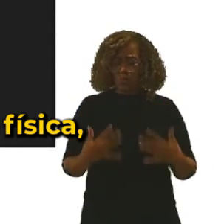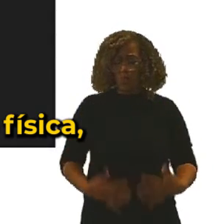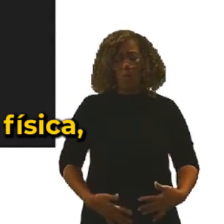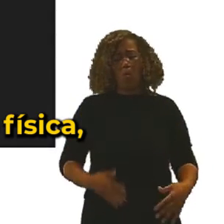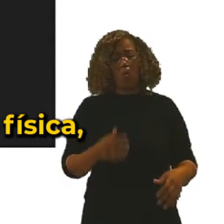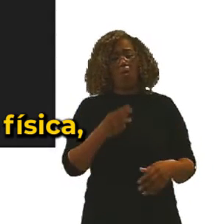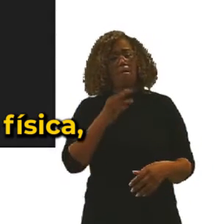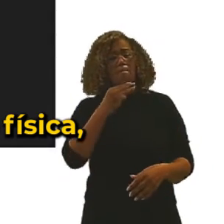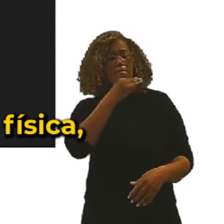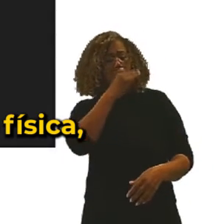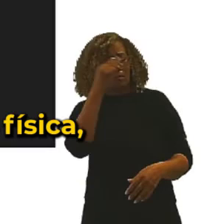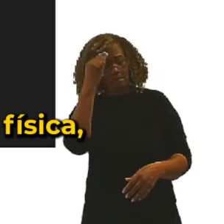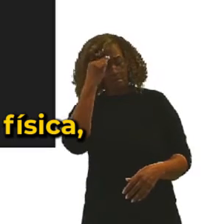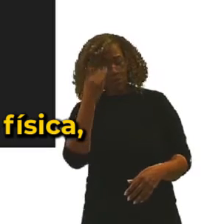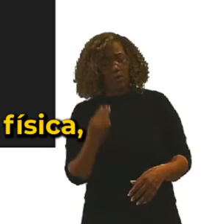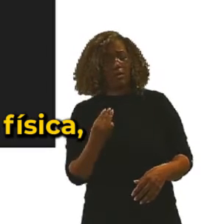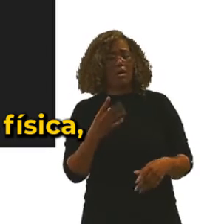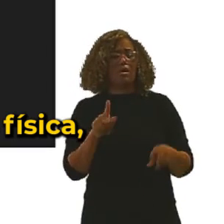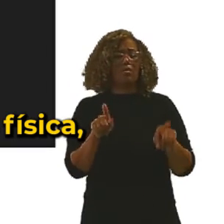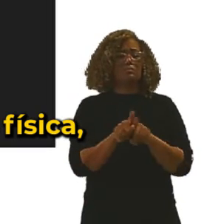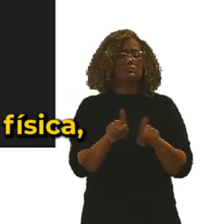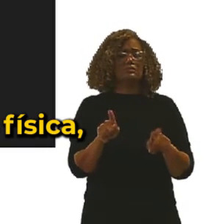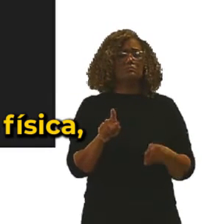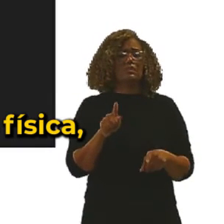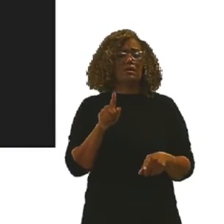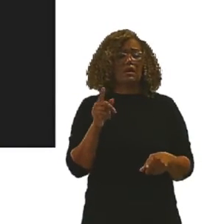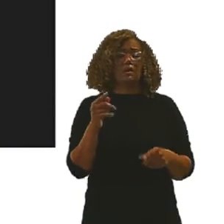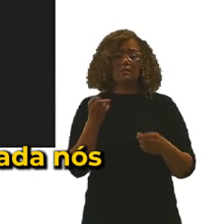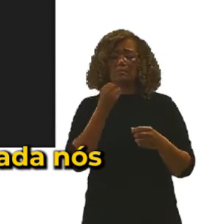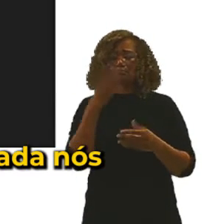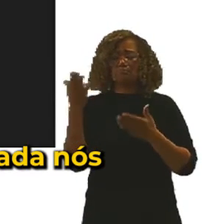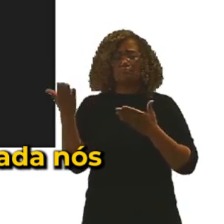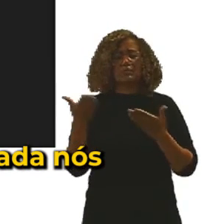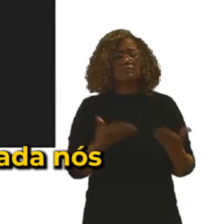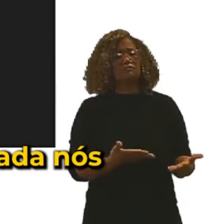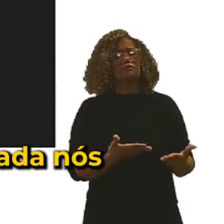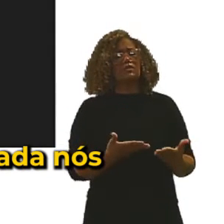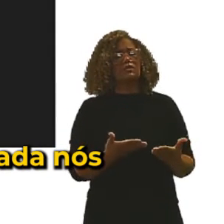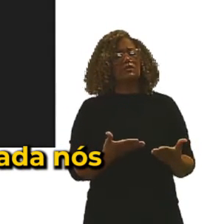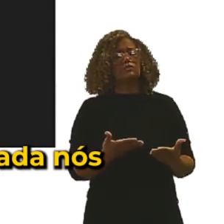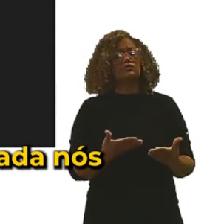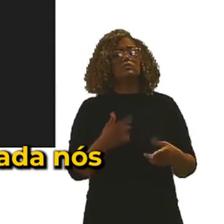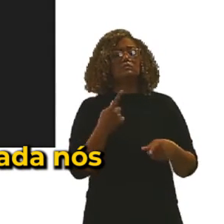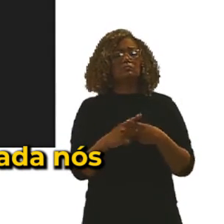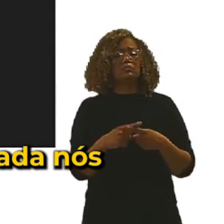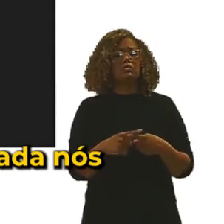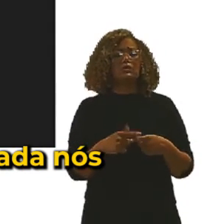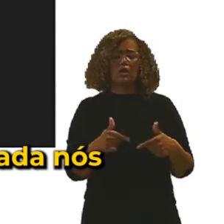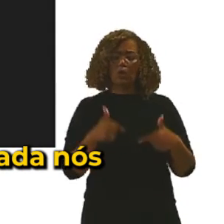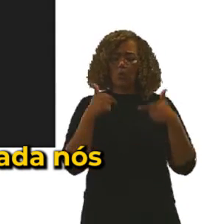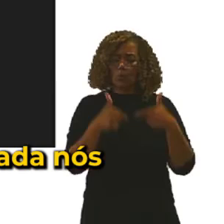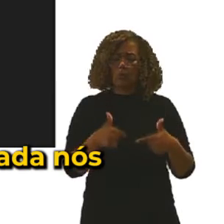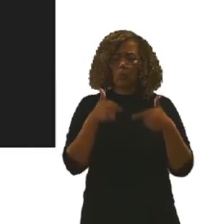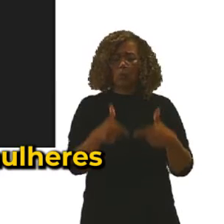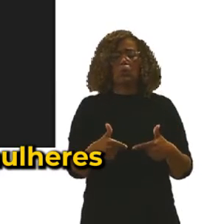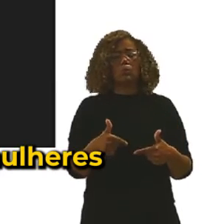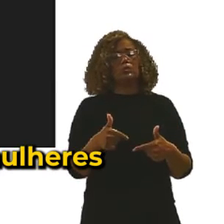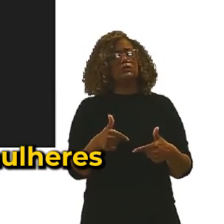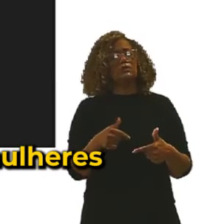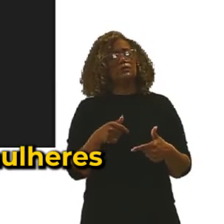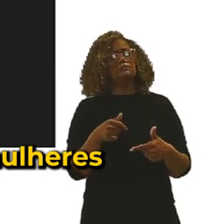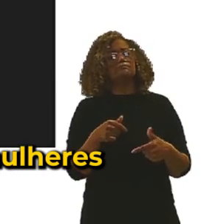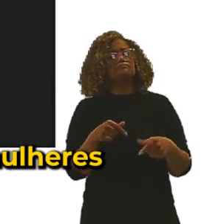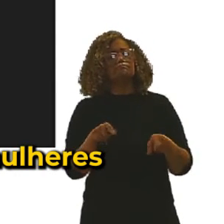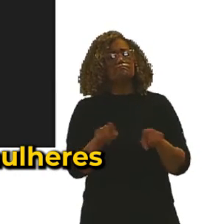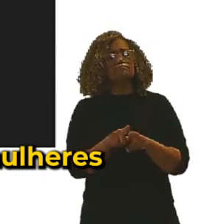moral, à sua integridade psíquica. Por isso, muitíssimo bem-vindos, né, e lutamos muito por isso, que na última década nós estamos cada